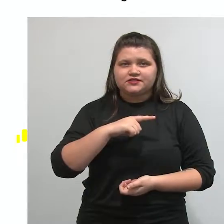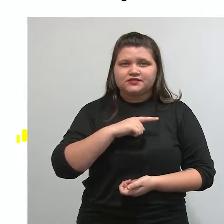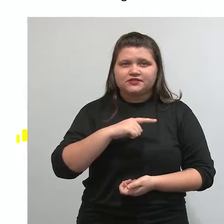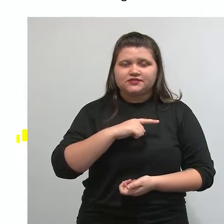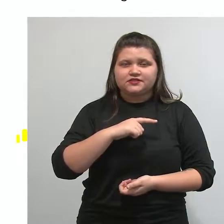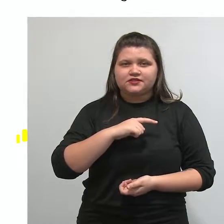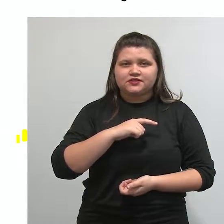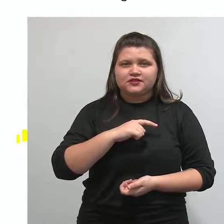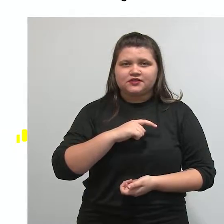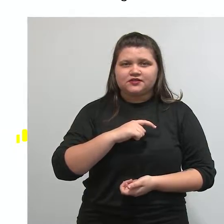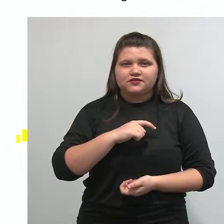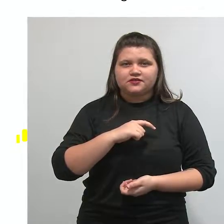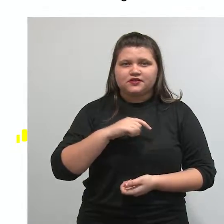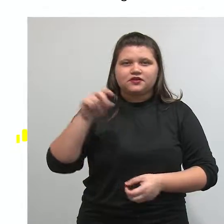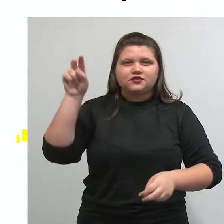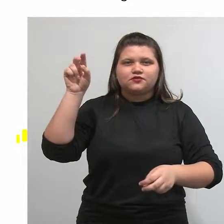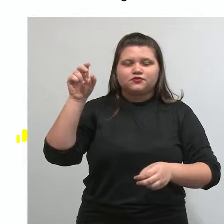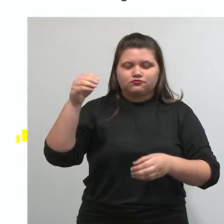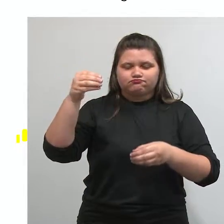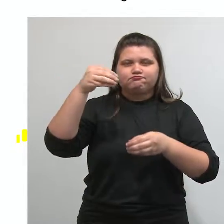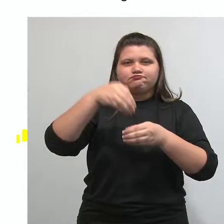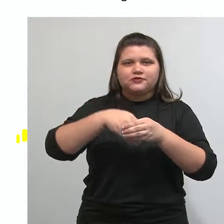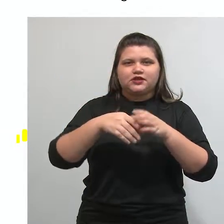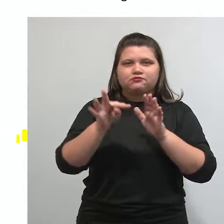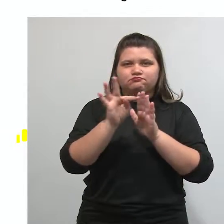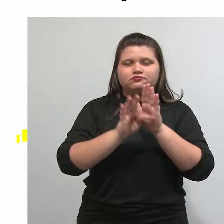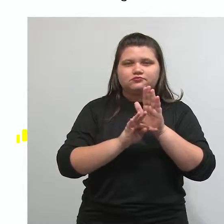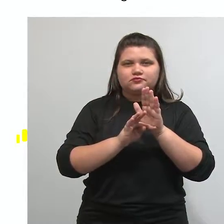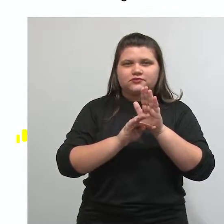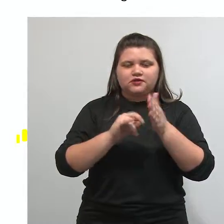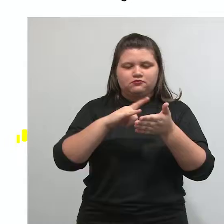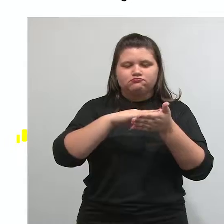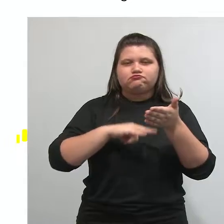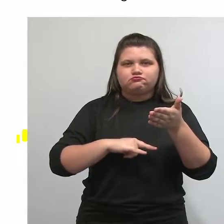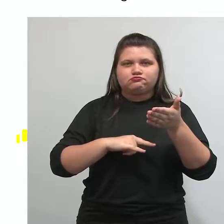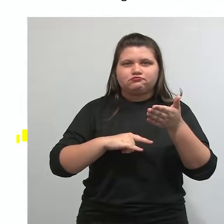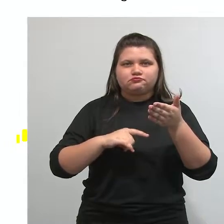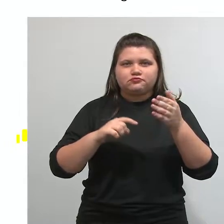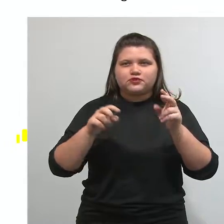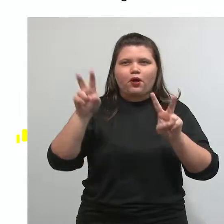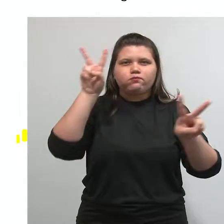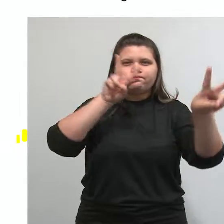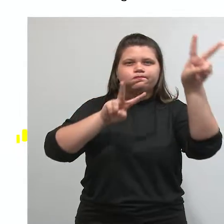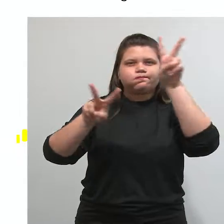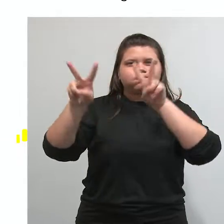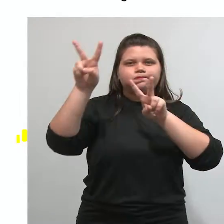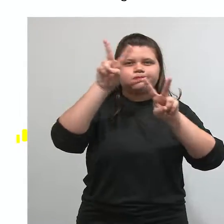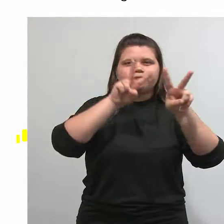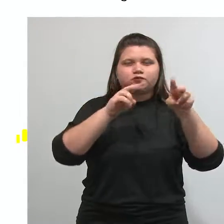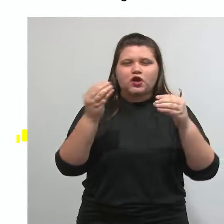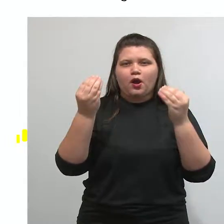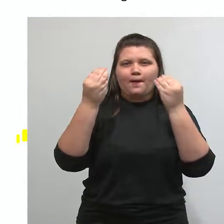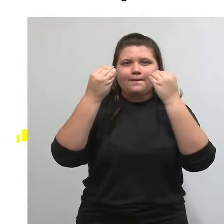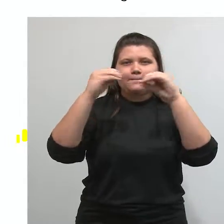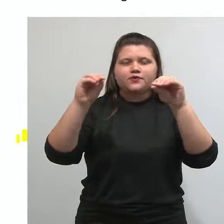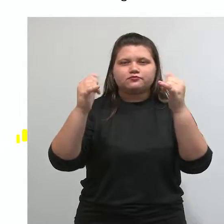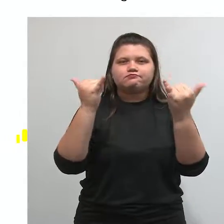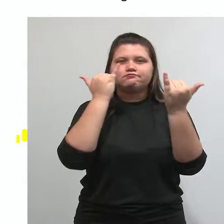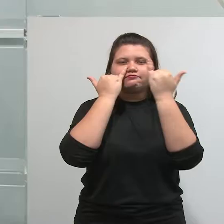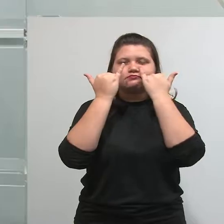observações. Essas outras observações, nós podemos colocar ali informações